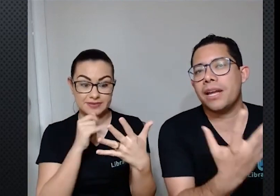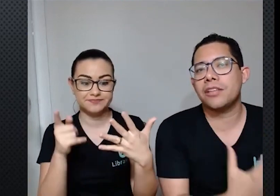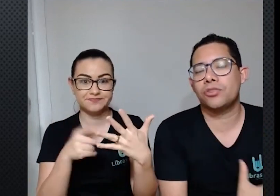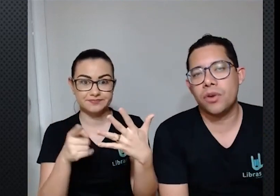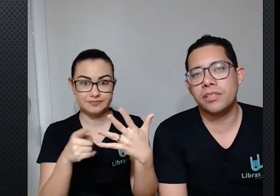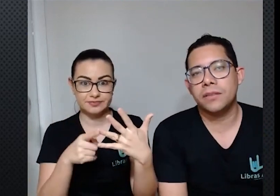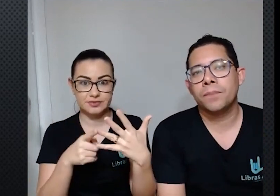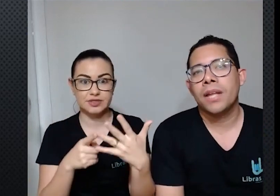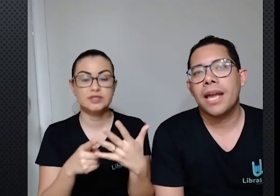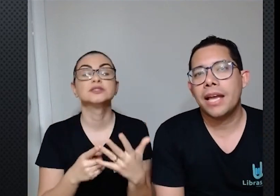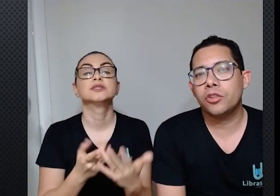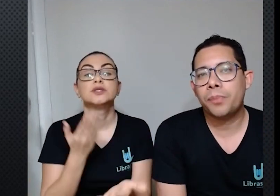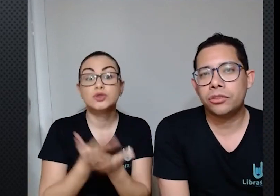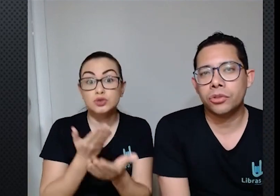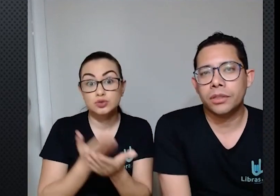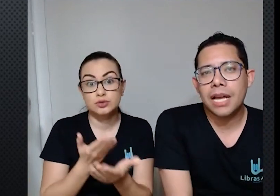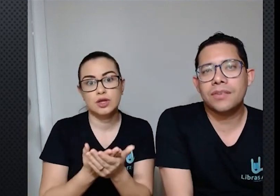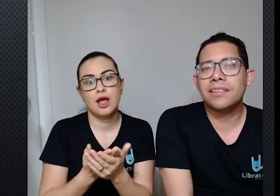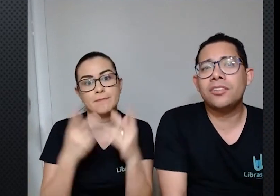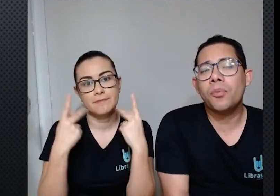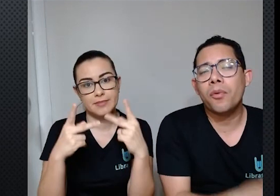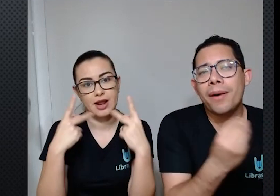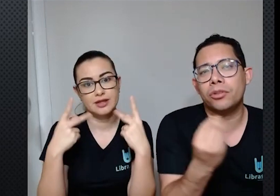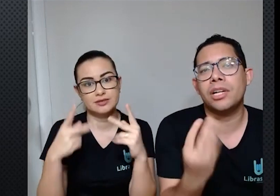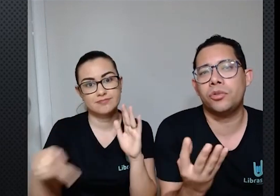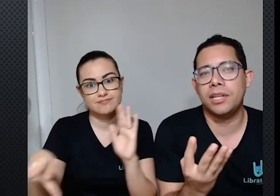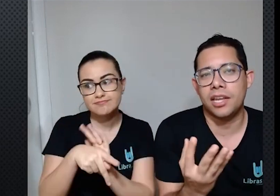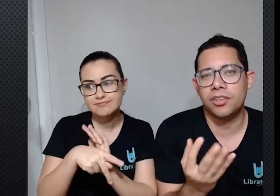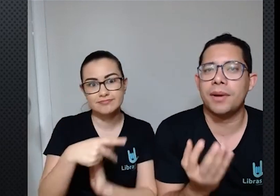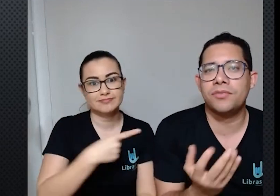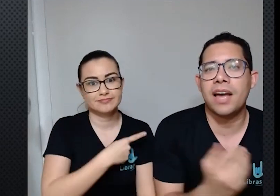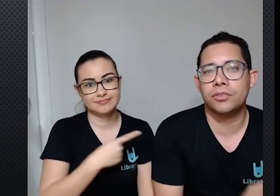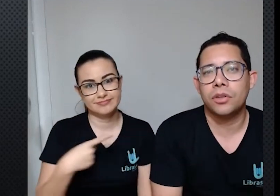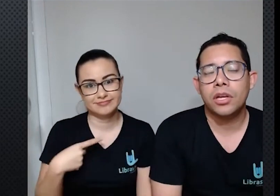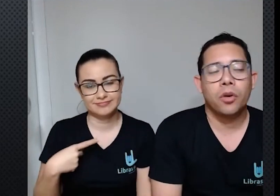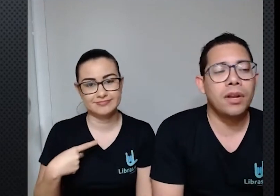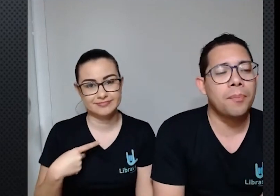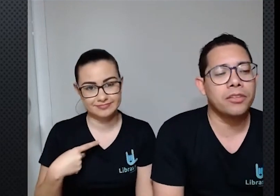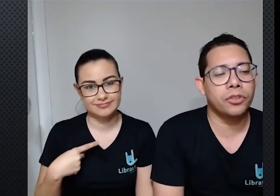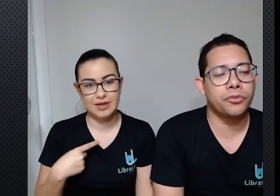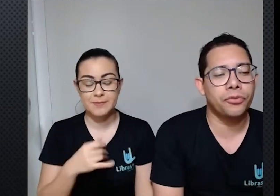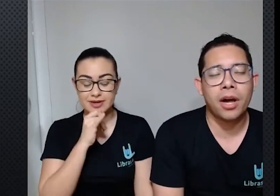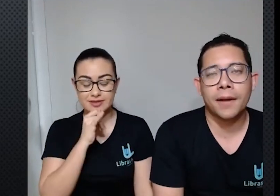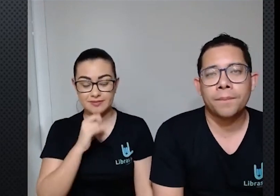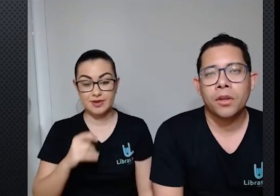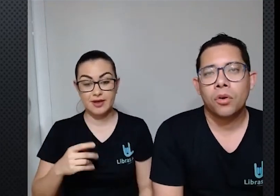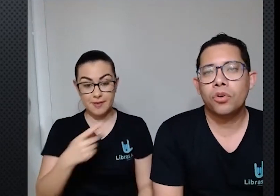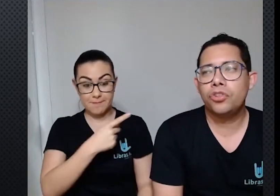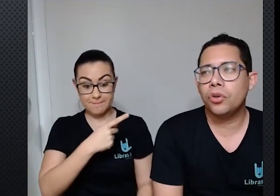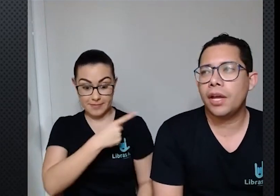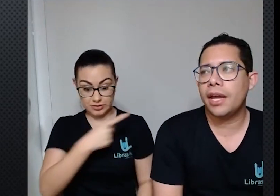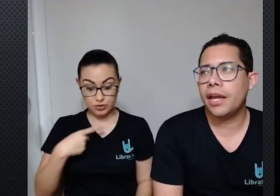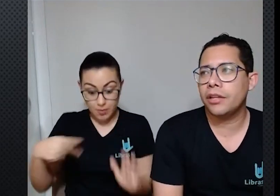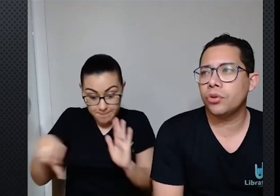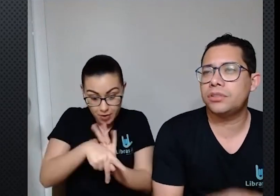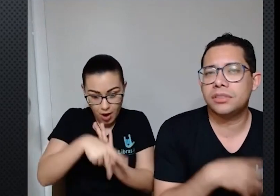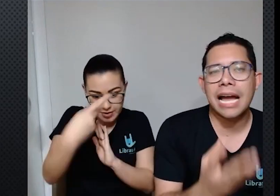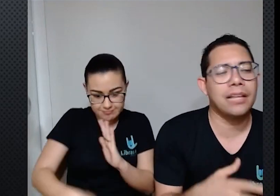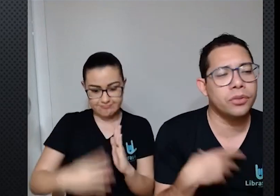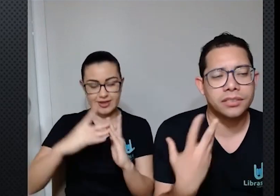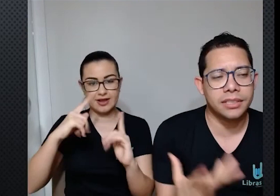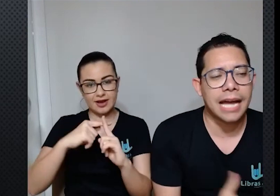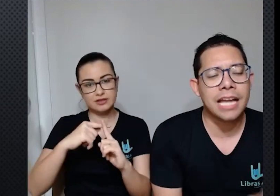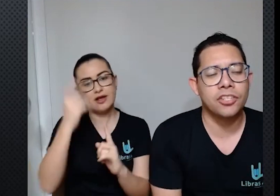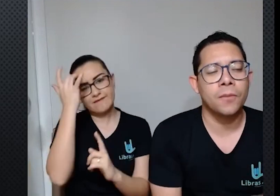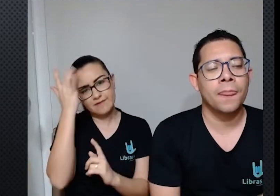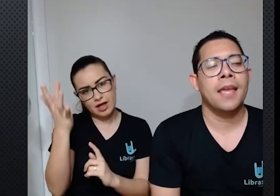as pregações do pastor. Às vezes é ser o pastor da sua igreja, é mais fácil. Quando é pastor de fora, ou de outro estado,